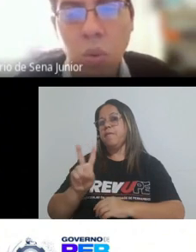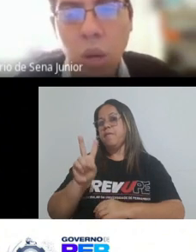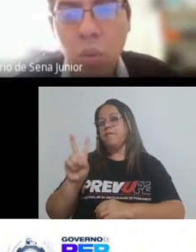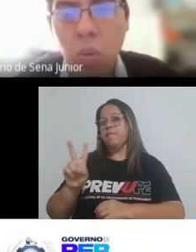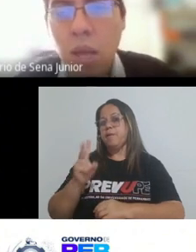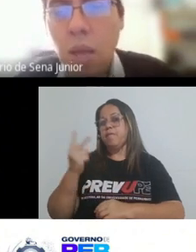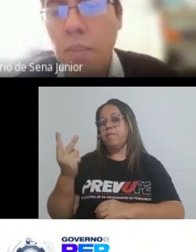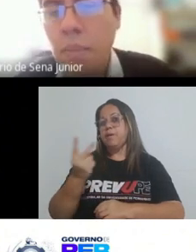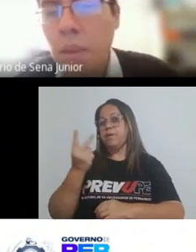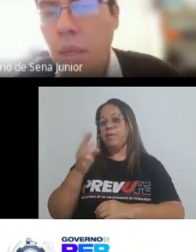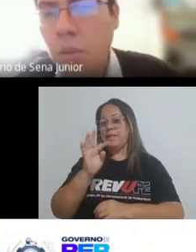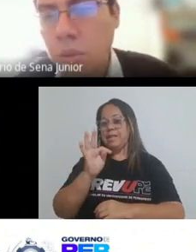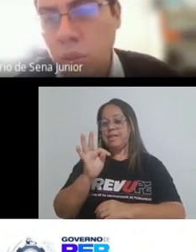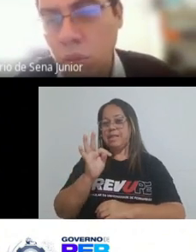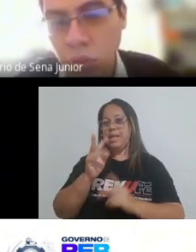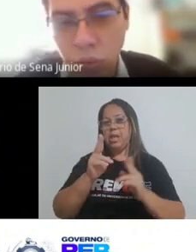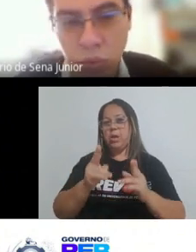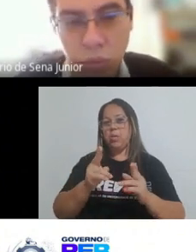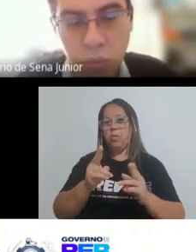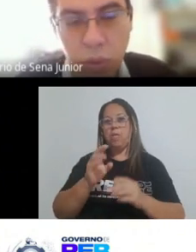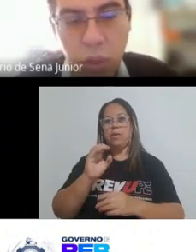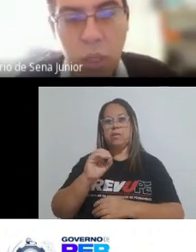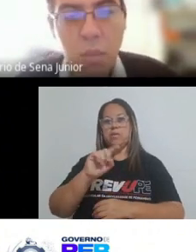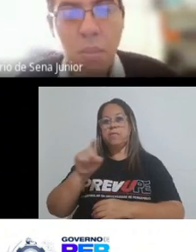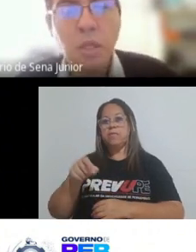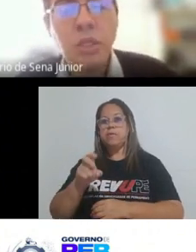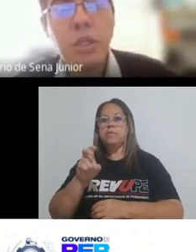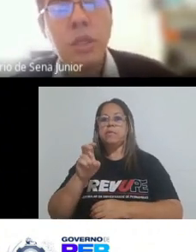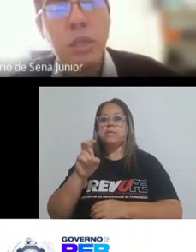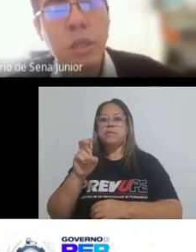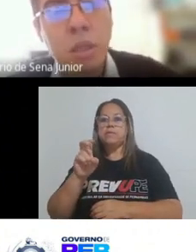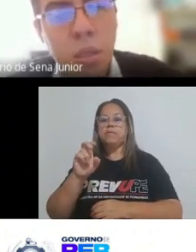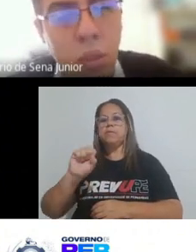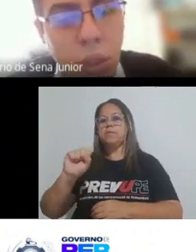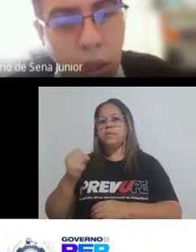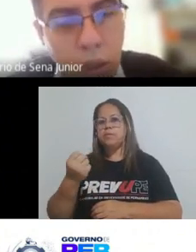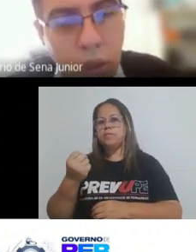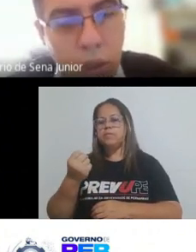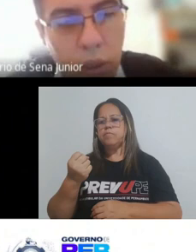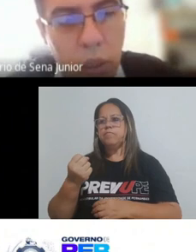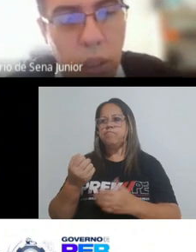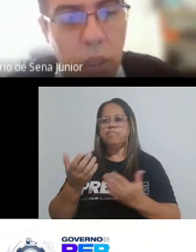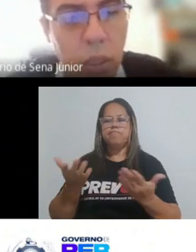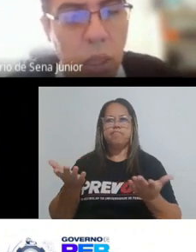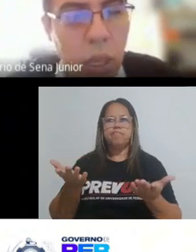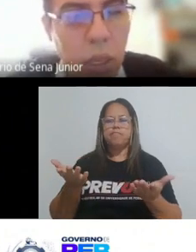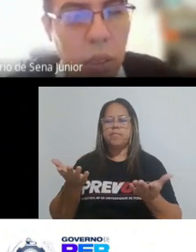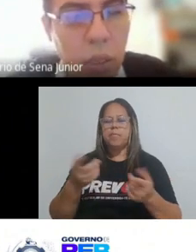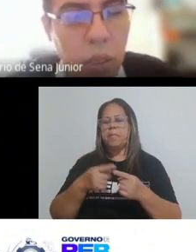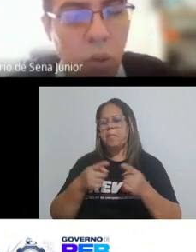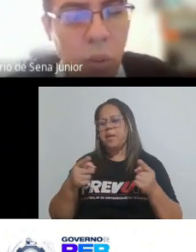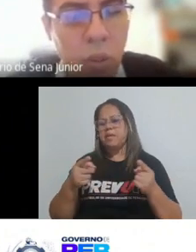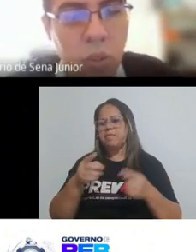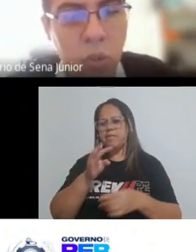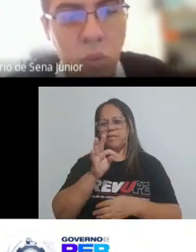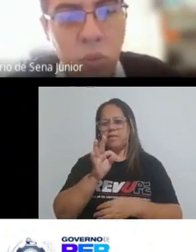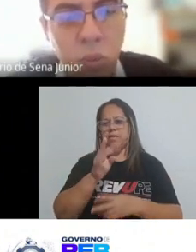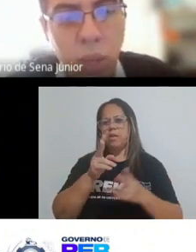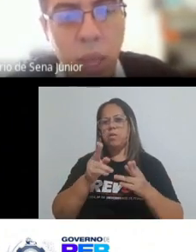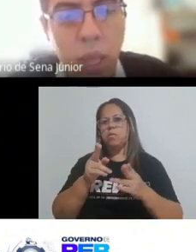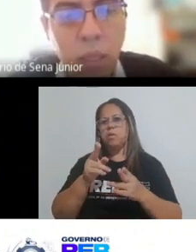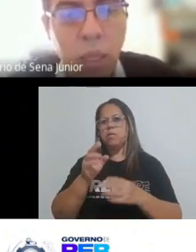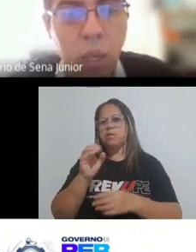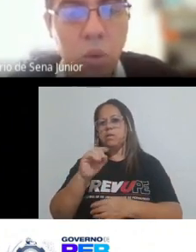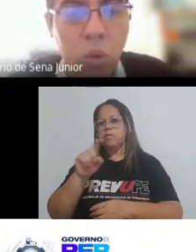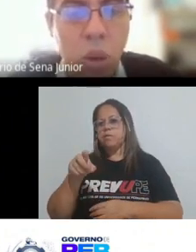igual a meio segundo. Mas em T igual a meio segundo